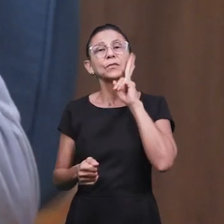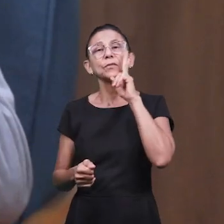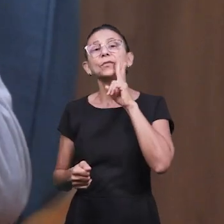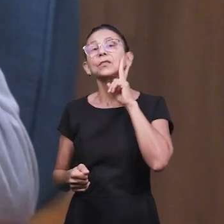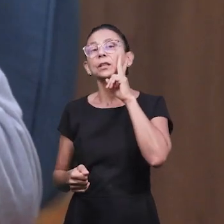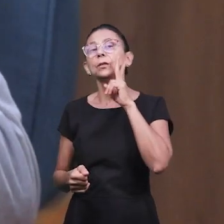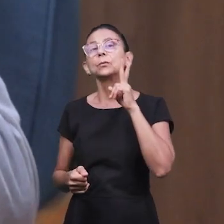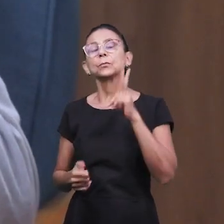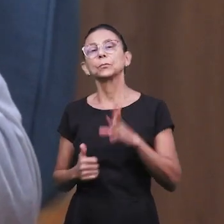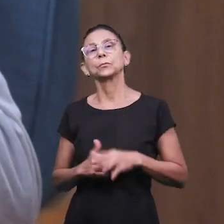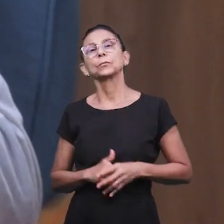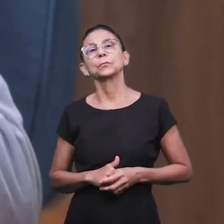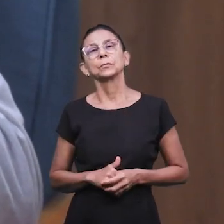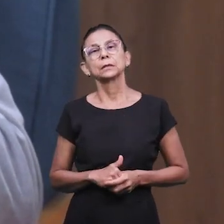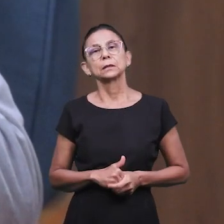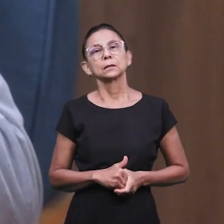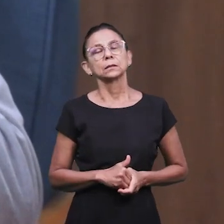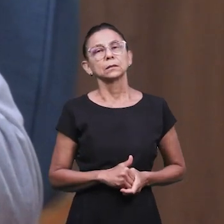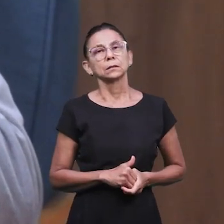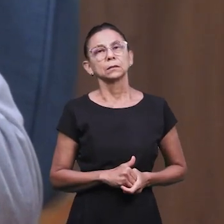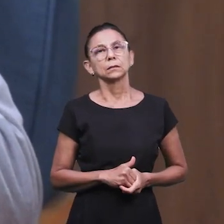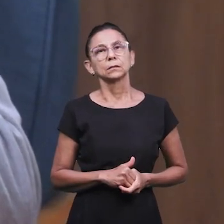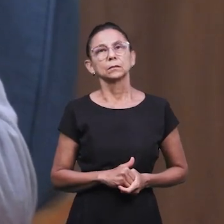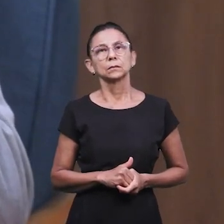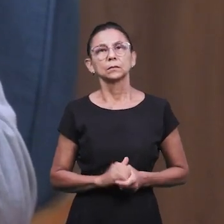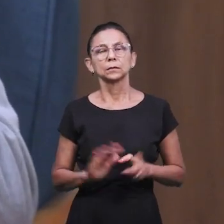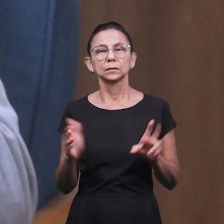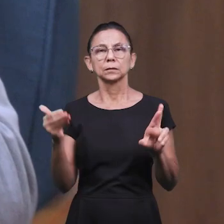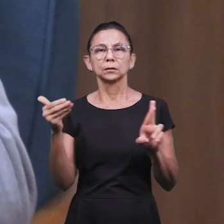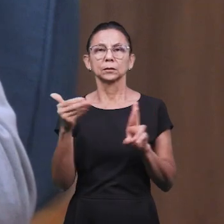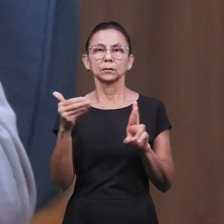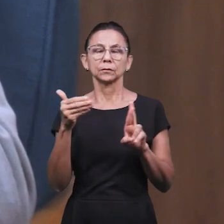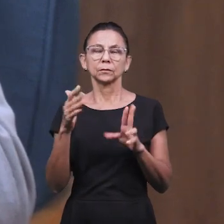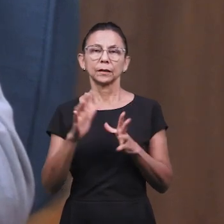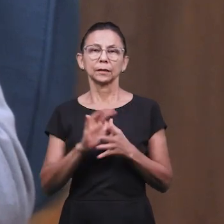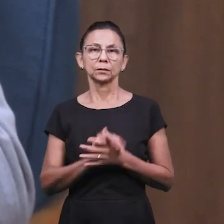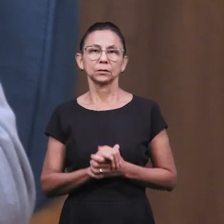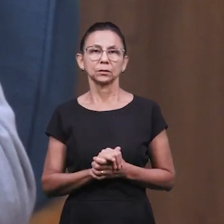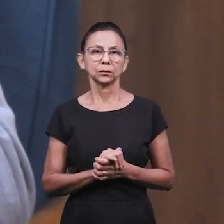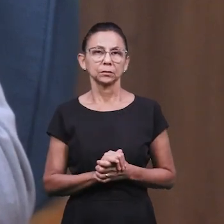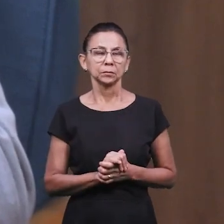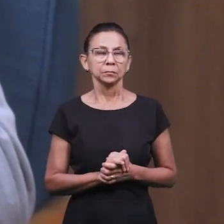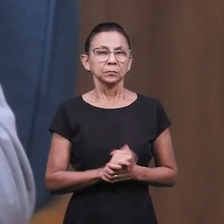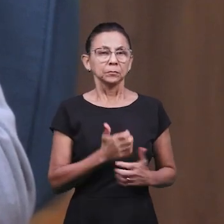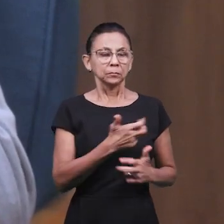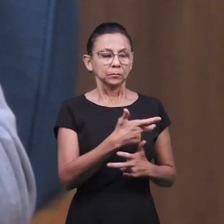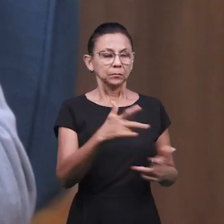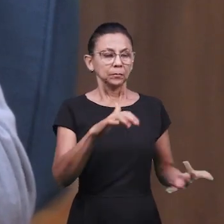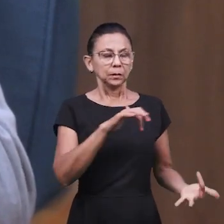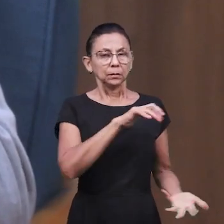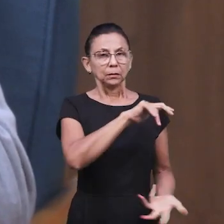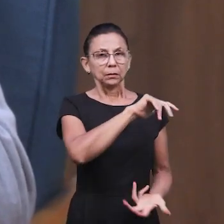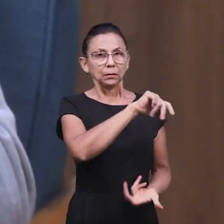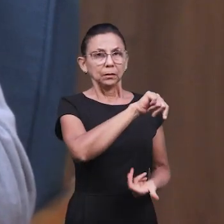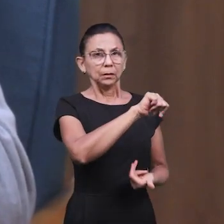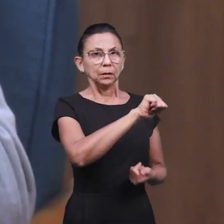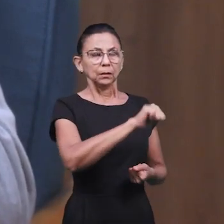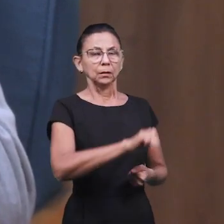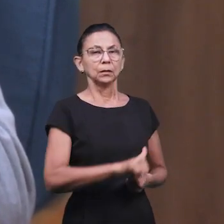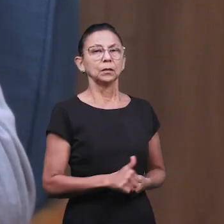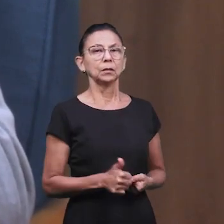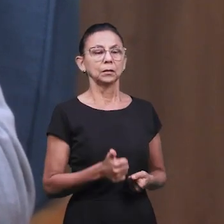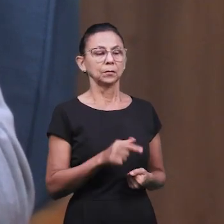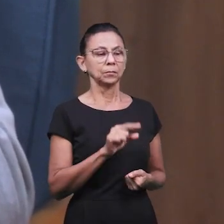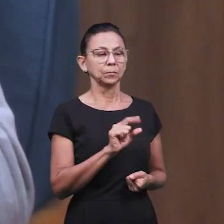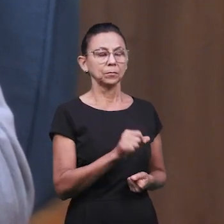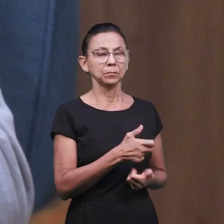vinho, o vinho nesse caso aí, fala a respeito das alegrias do mundo, daquilo que o mundo